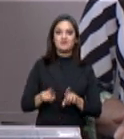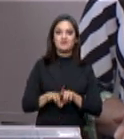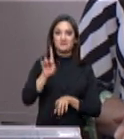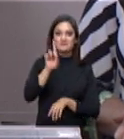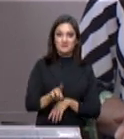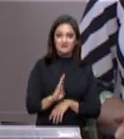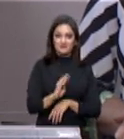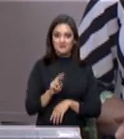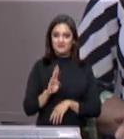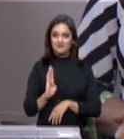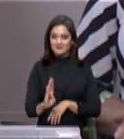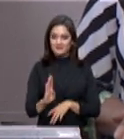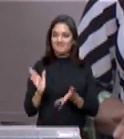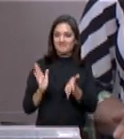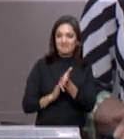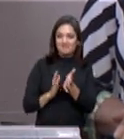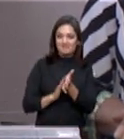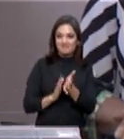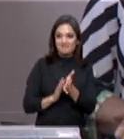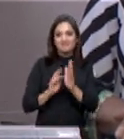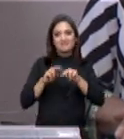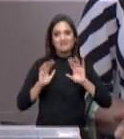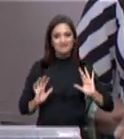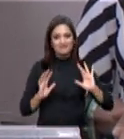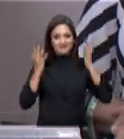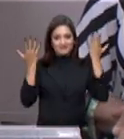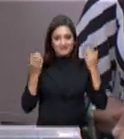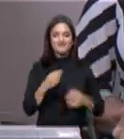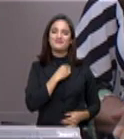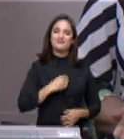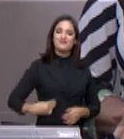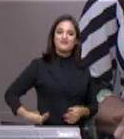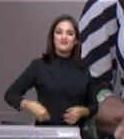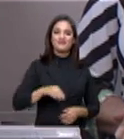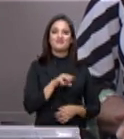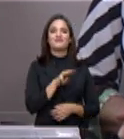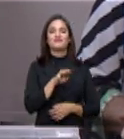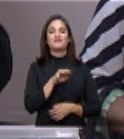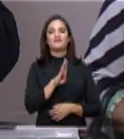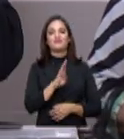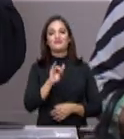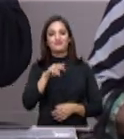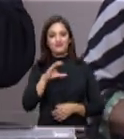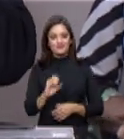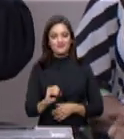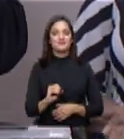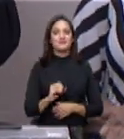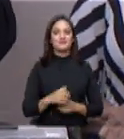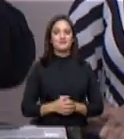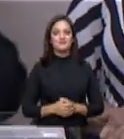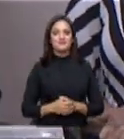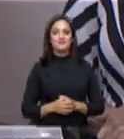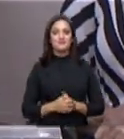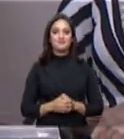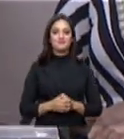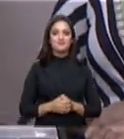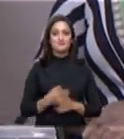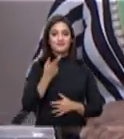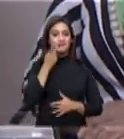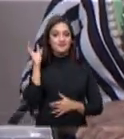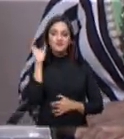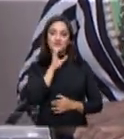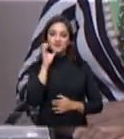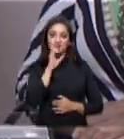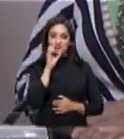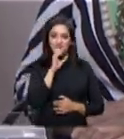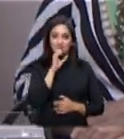BRB, parabenizando por esse evento, ministra Peduzzi, o nosso advogado-geral da União. Serei breve